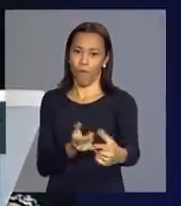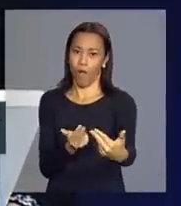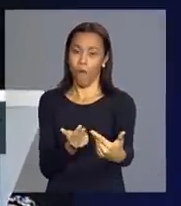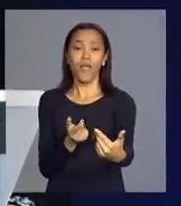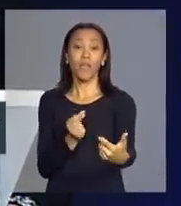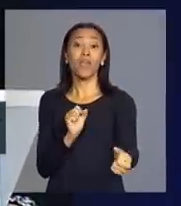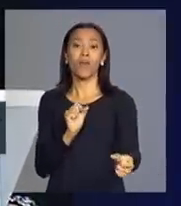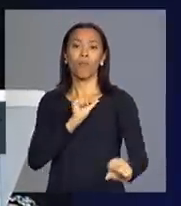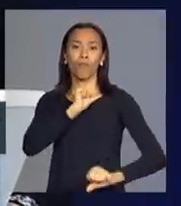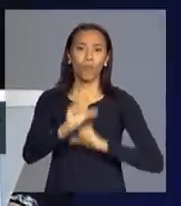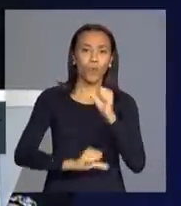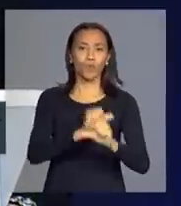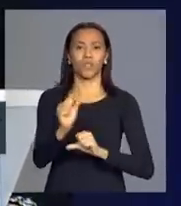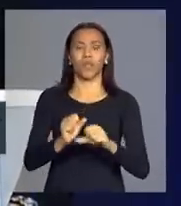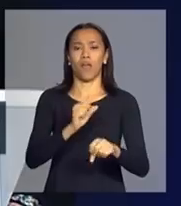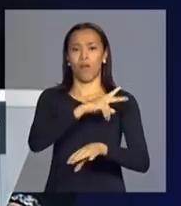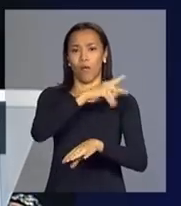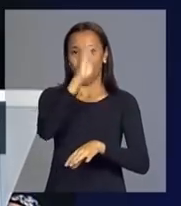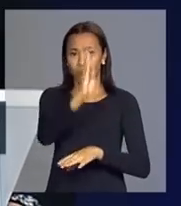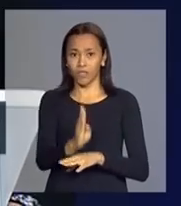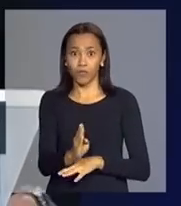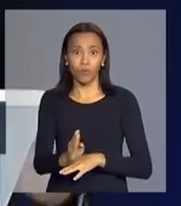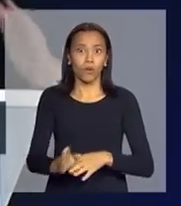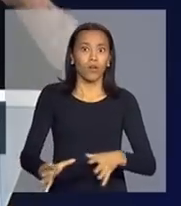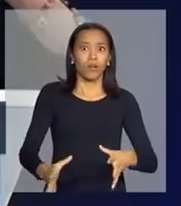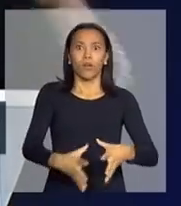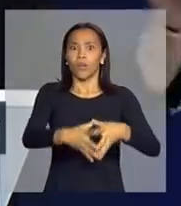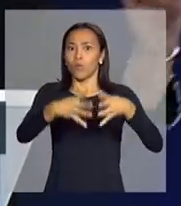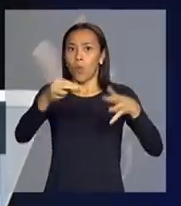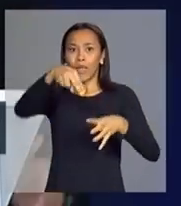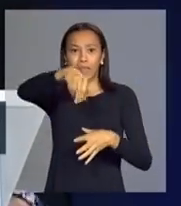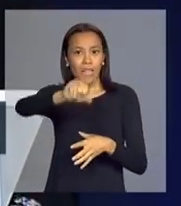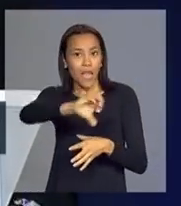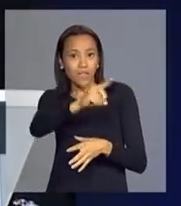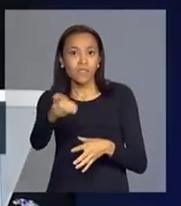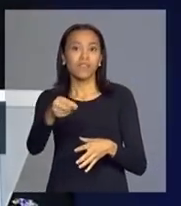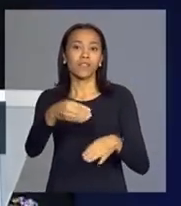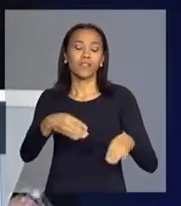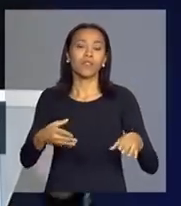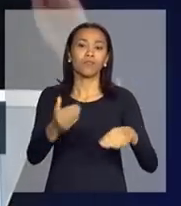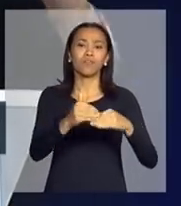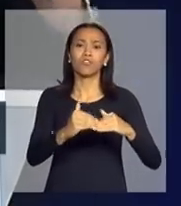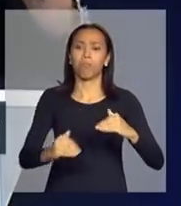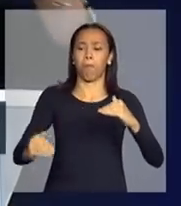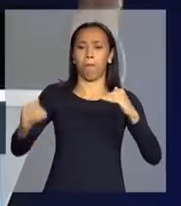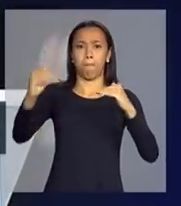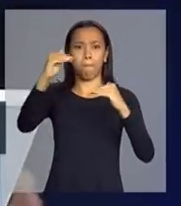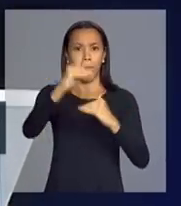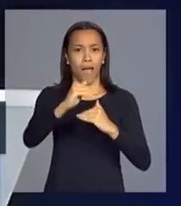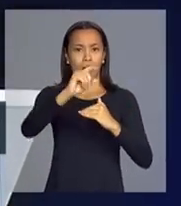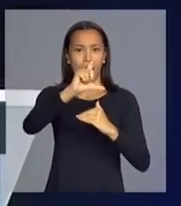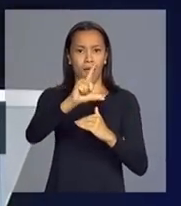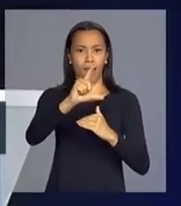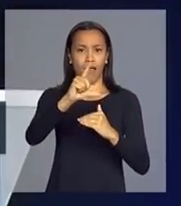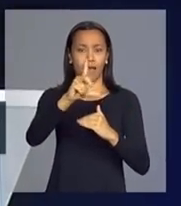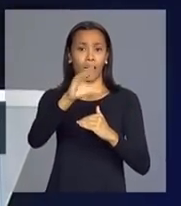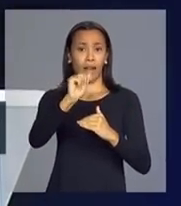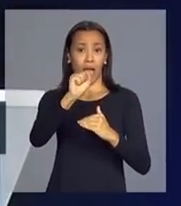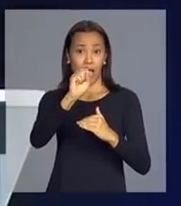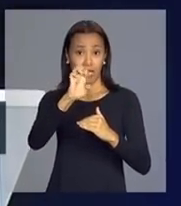transformar o Brasil numa grande nação de classe média. No mínimo de classe média. Nós queremos uma nação